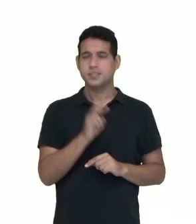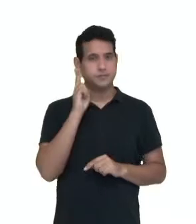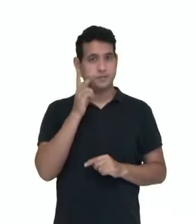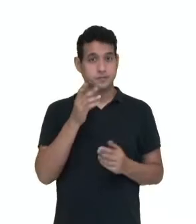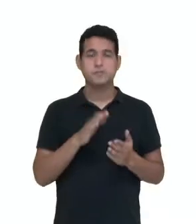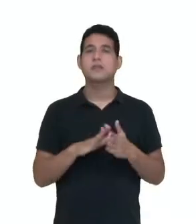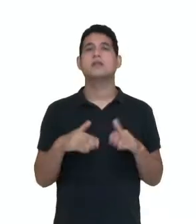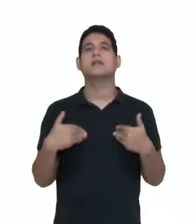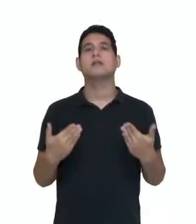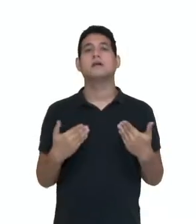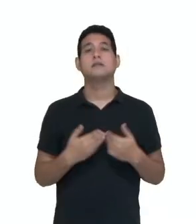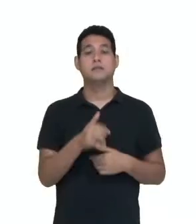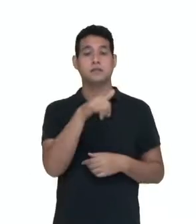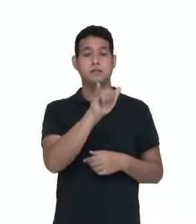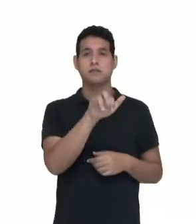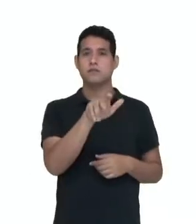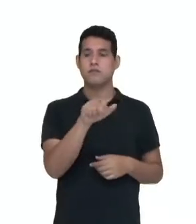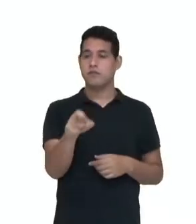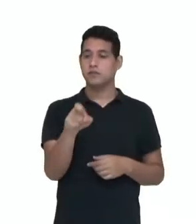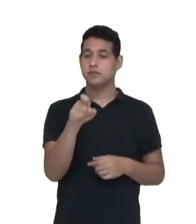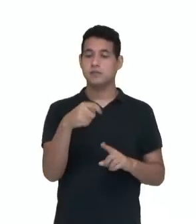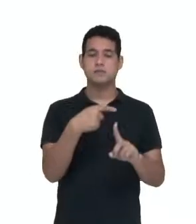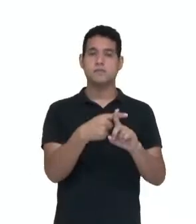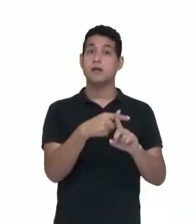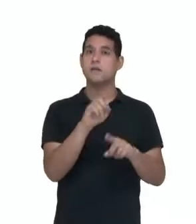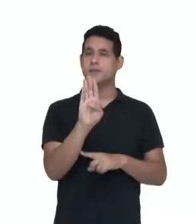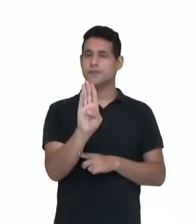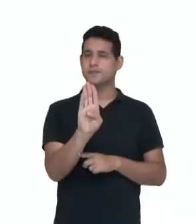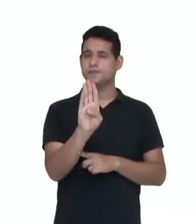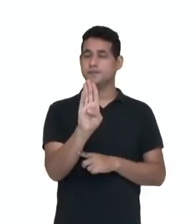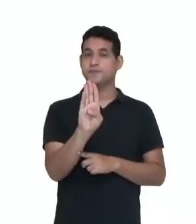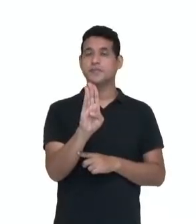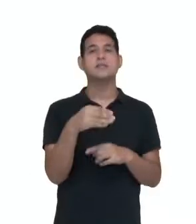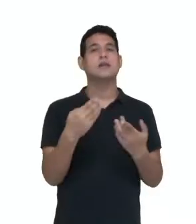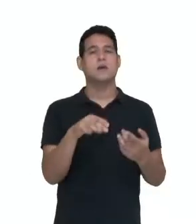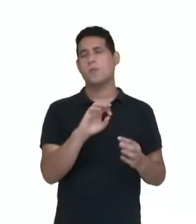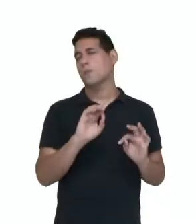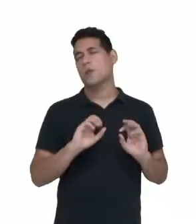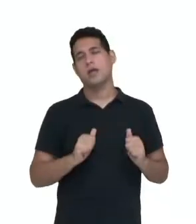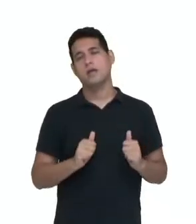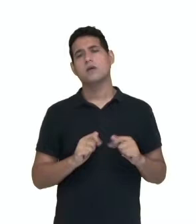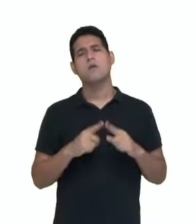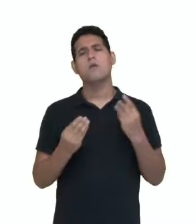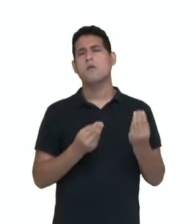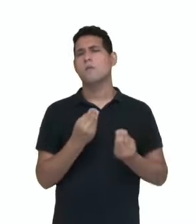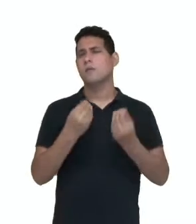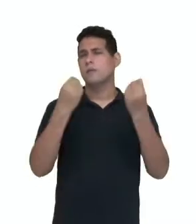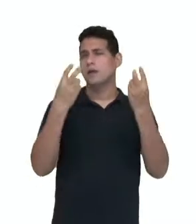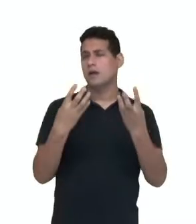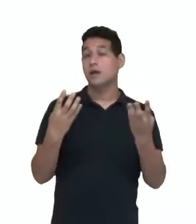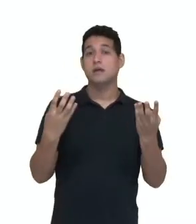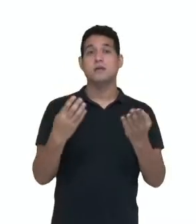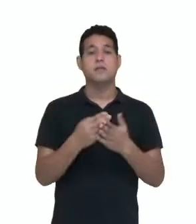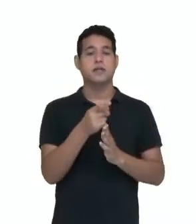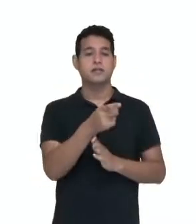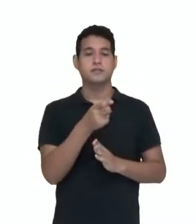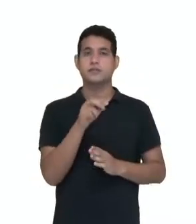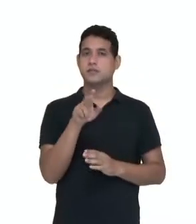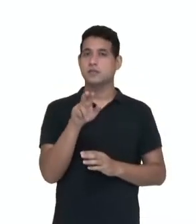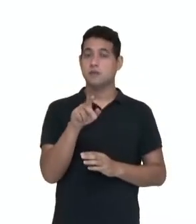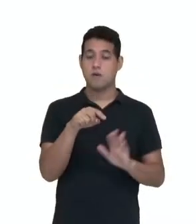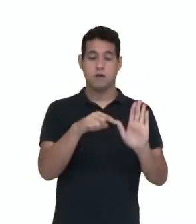dela? Y igual a x mais b. Então, beleza. O que nós vamos fazer? Para x igual